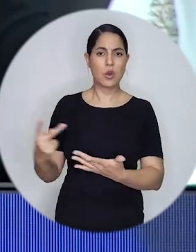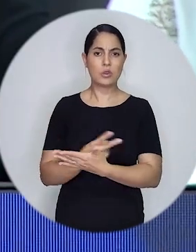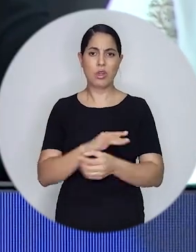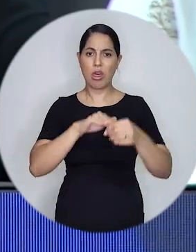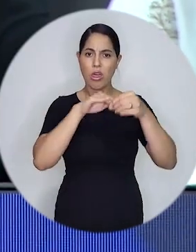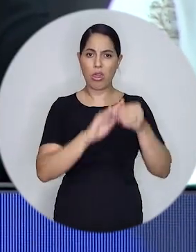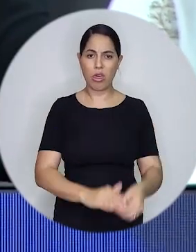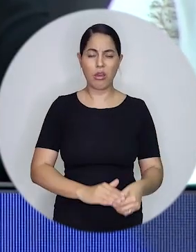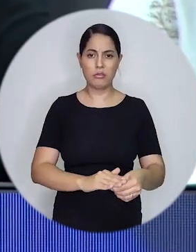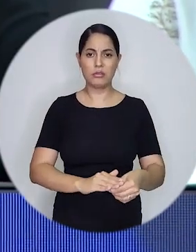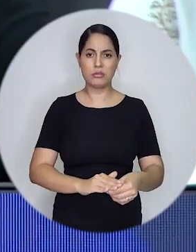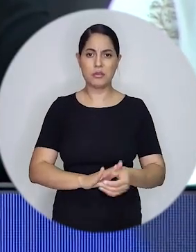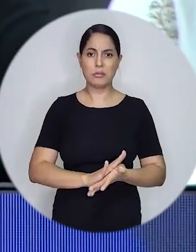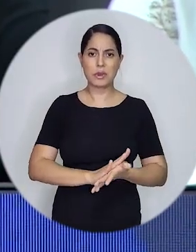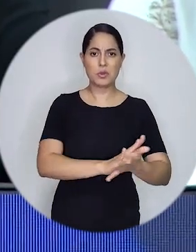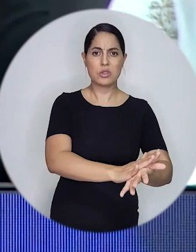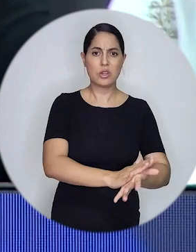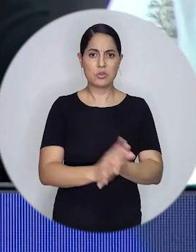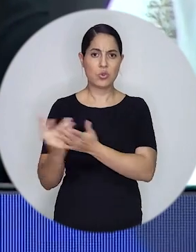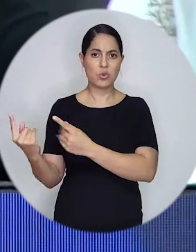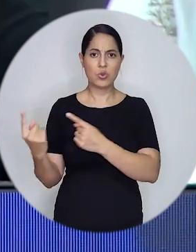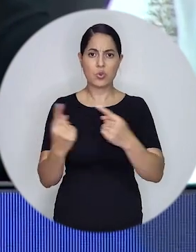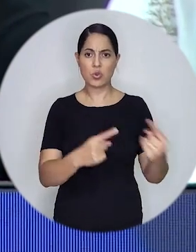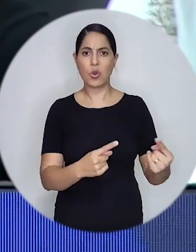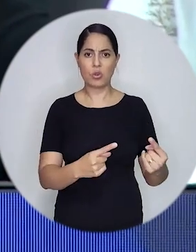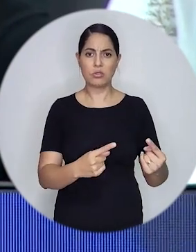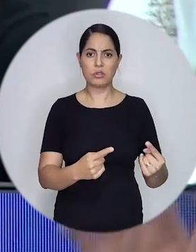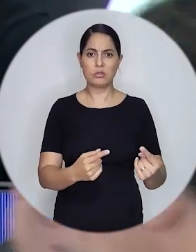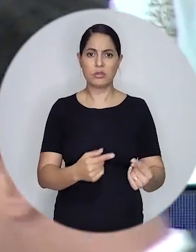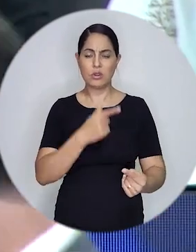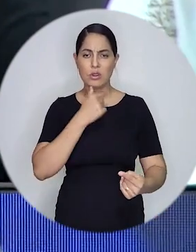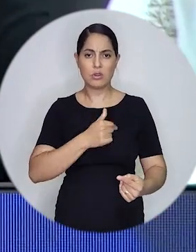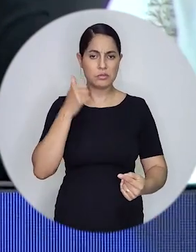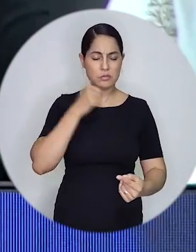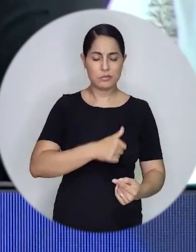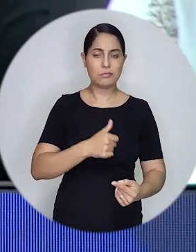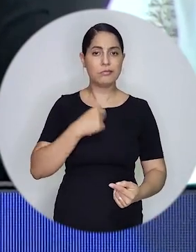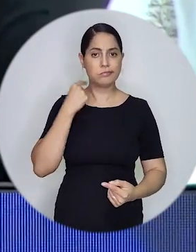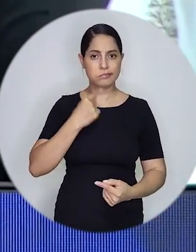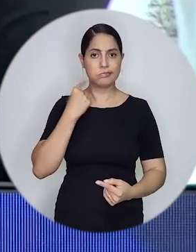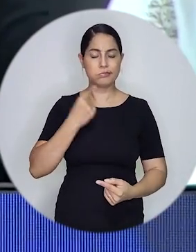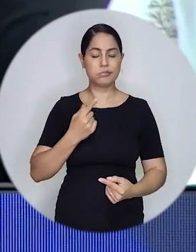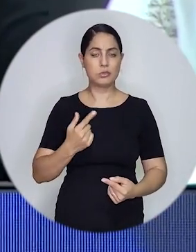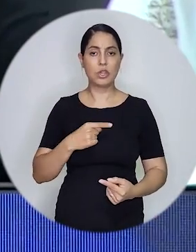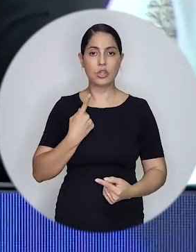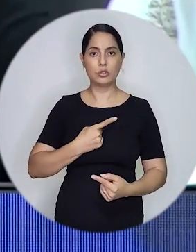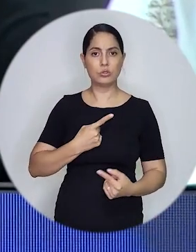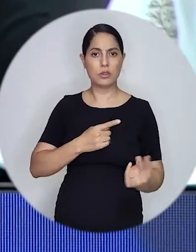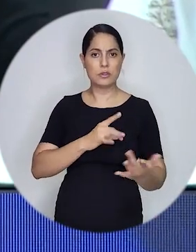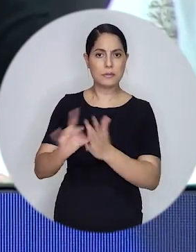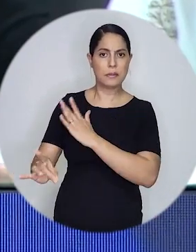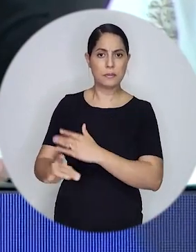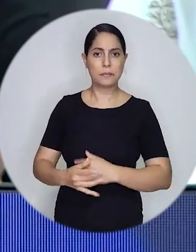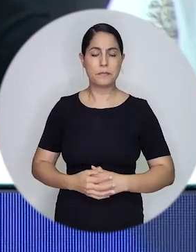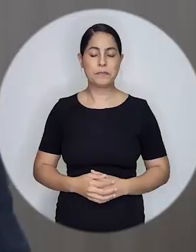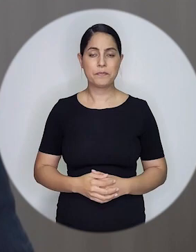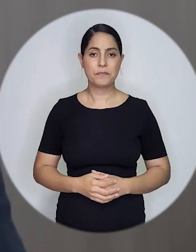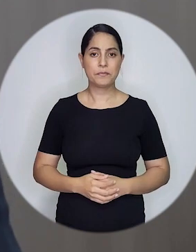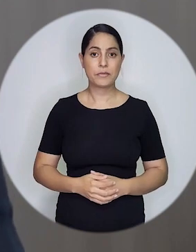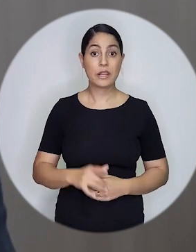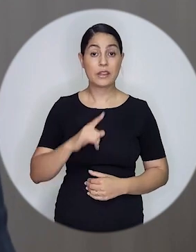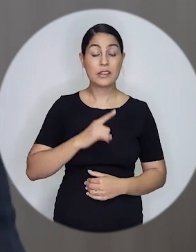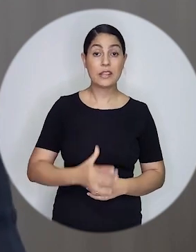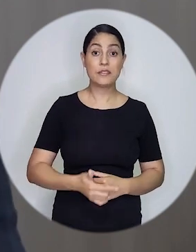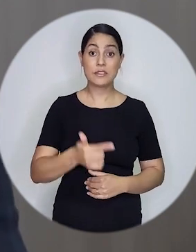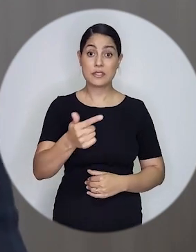atuação no combate a condutas desrespeitosas, humilhantes e preconceituosas perante o advogado e a advogada.